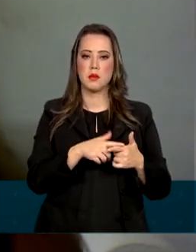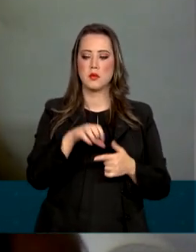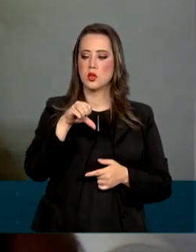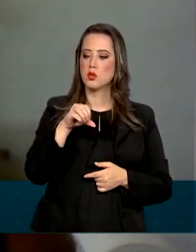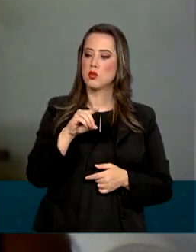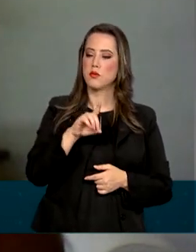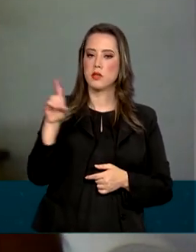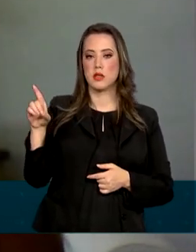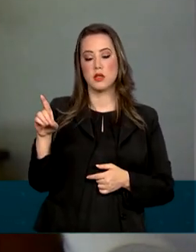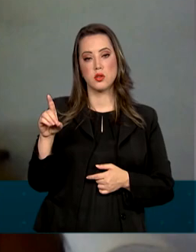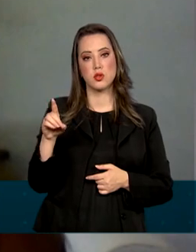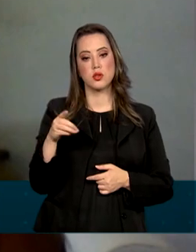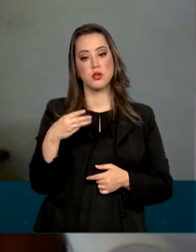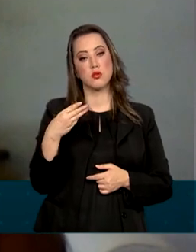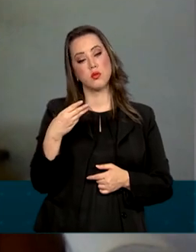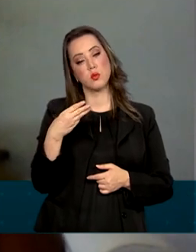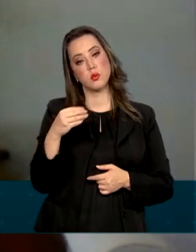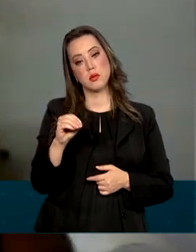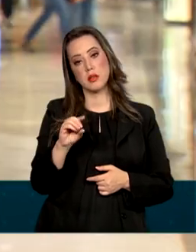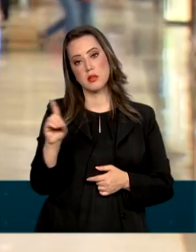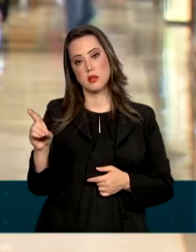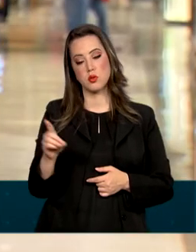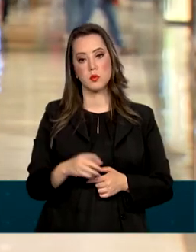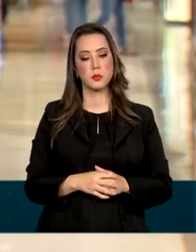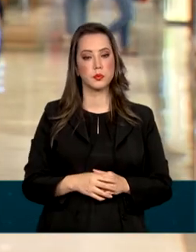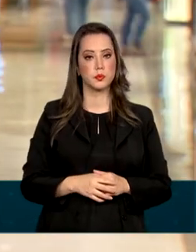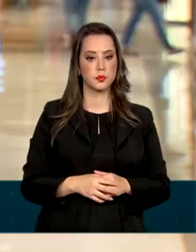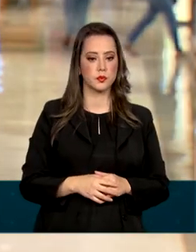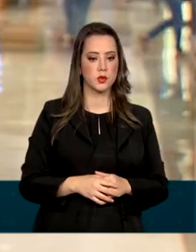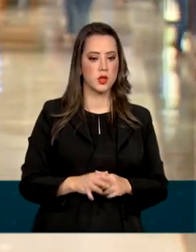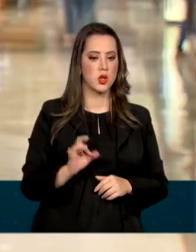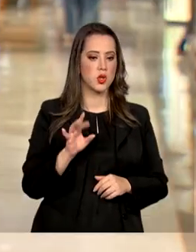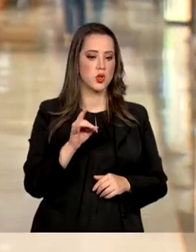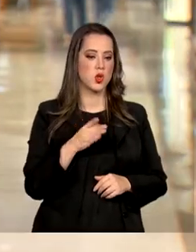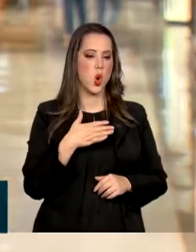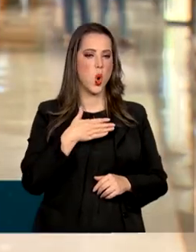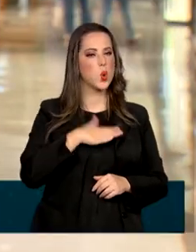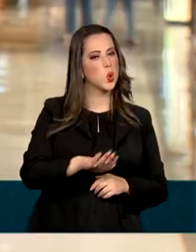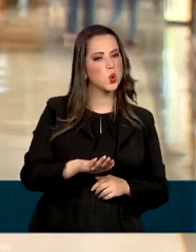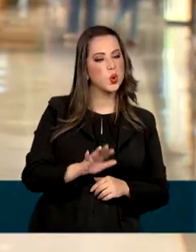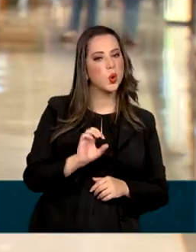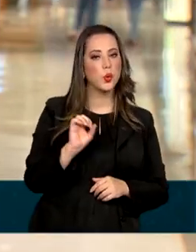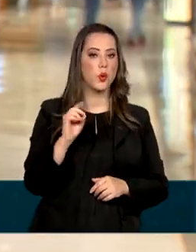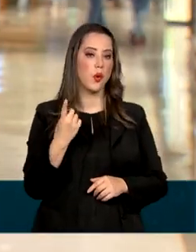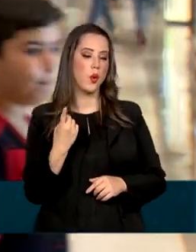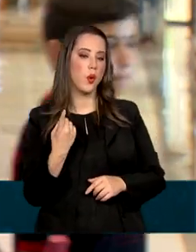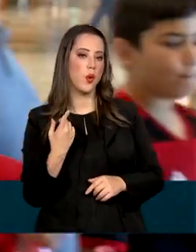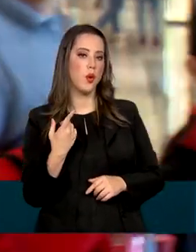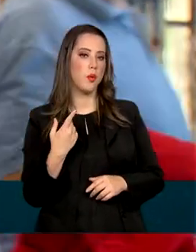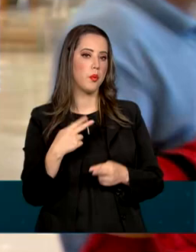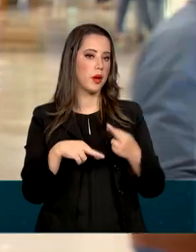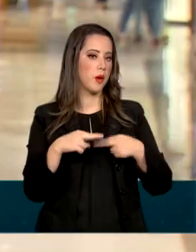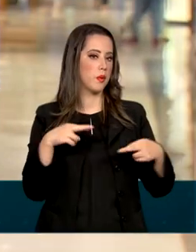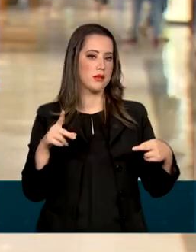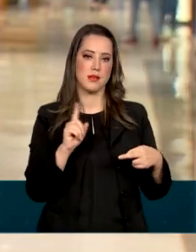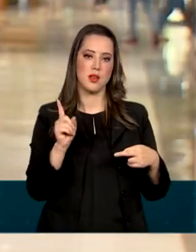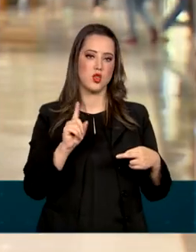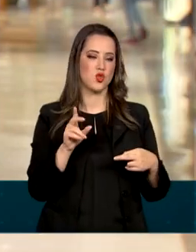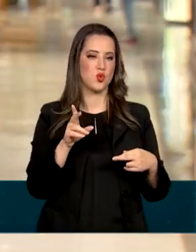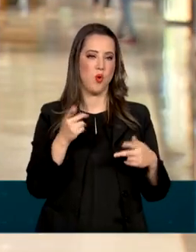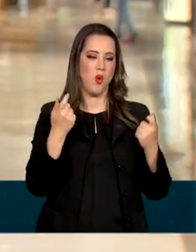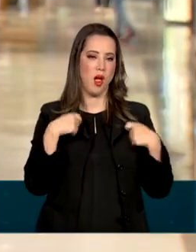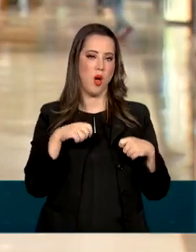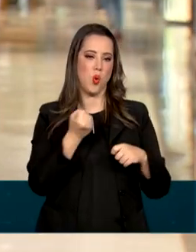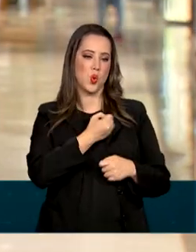90 dias quanto de 30 dias. Agora, se for só questão de gosto ou porque o presente não serviu, vai depender